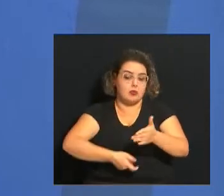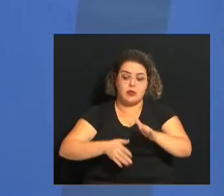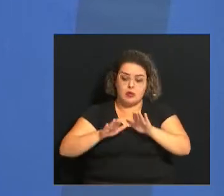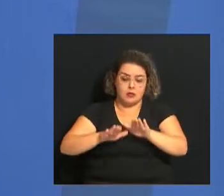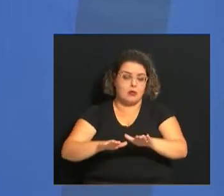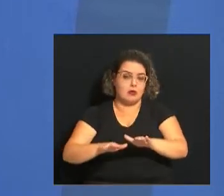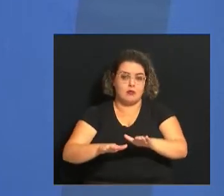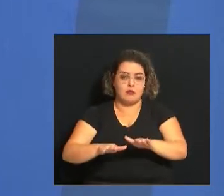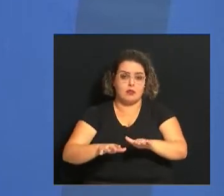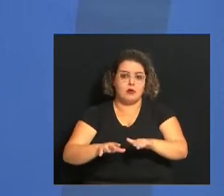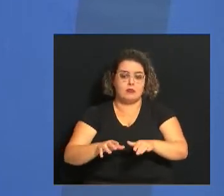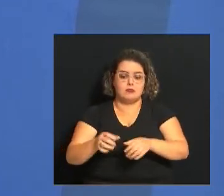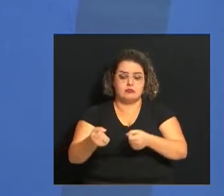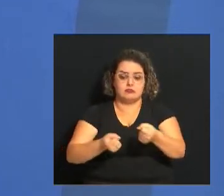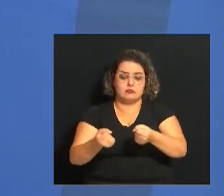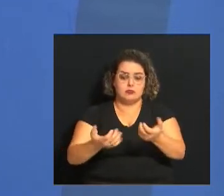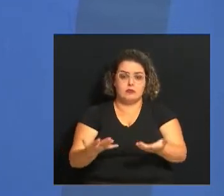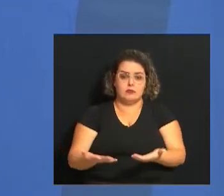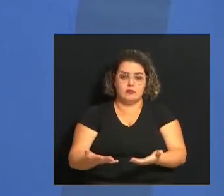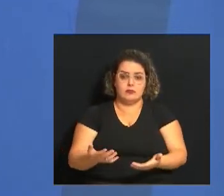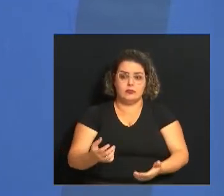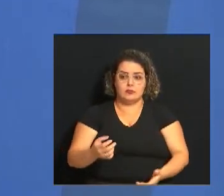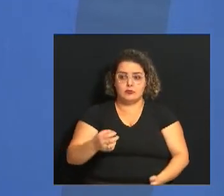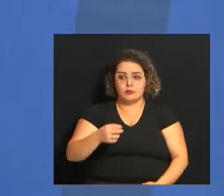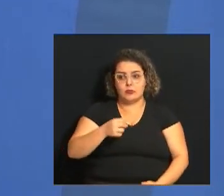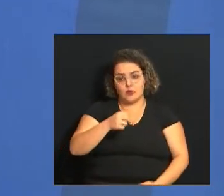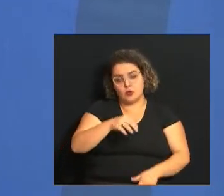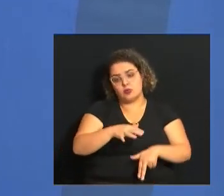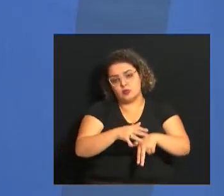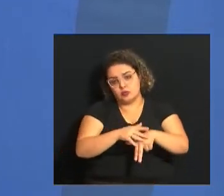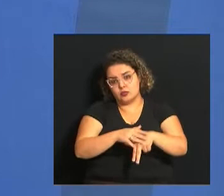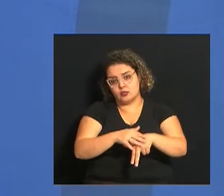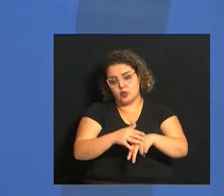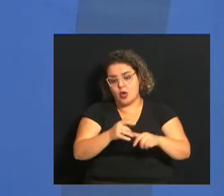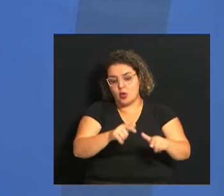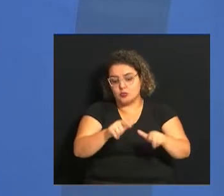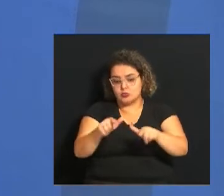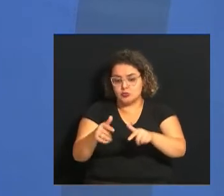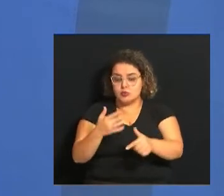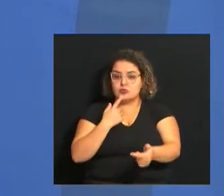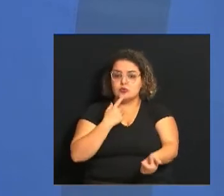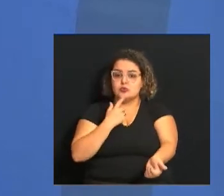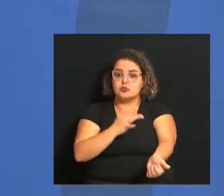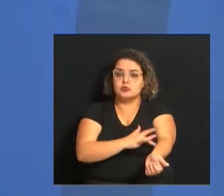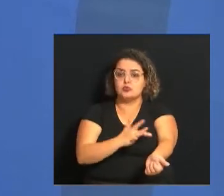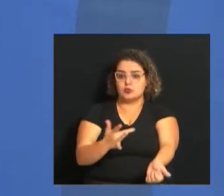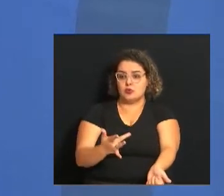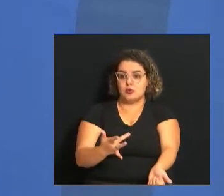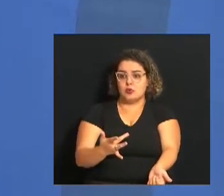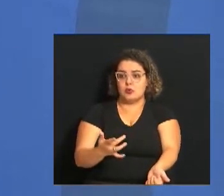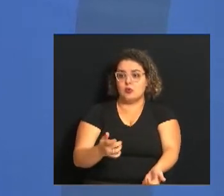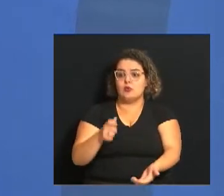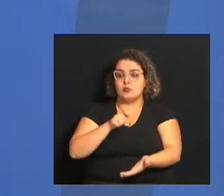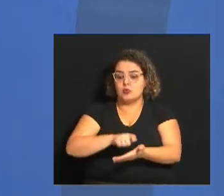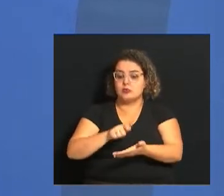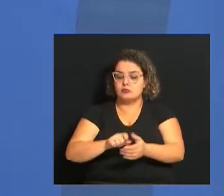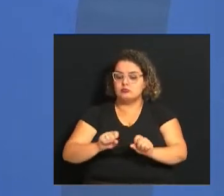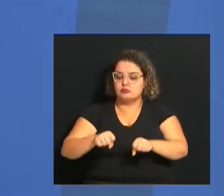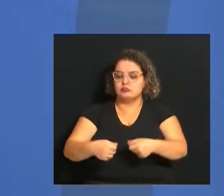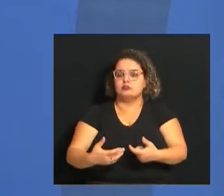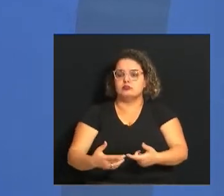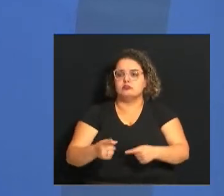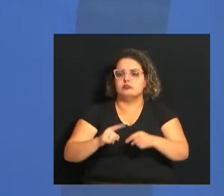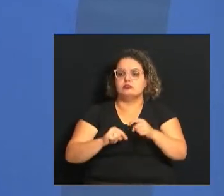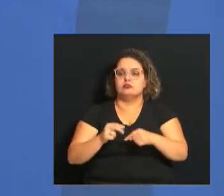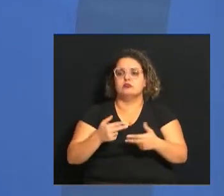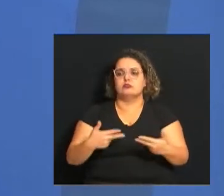os veículos desses pacientes que vão até os locais para doação. O autor defendeu a matéria e ganhou o